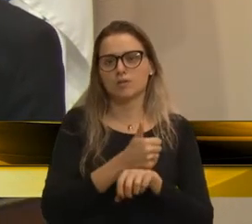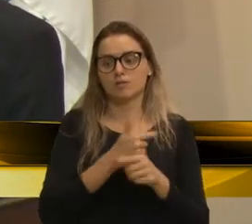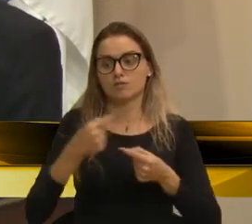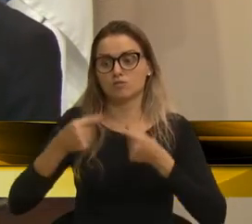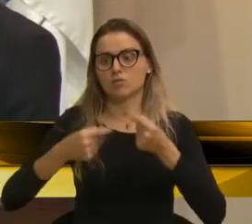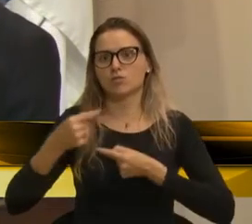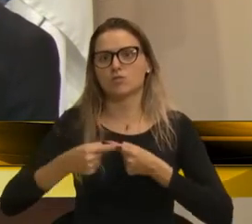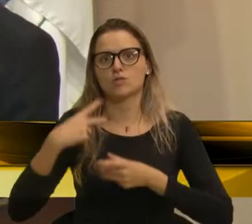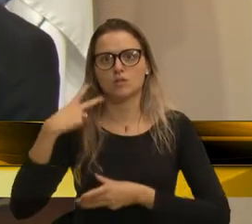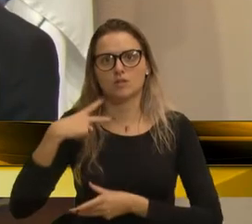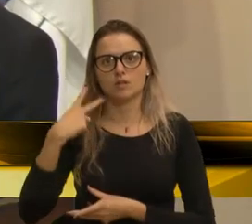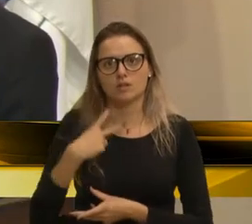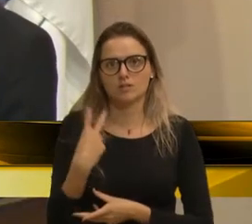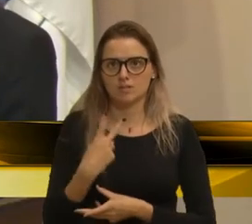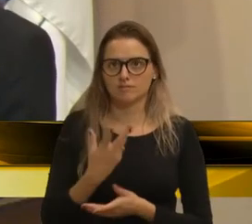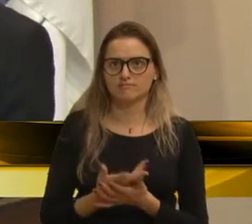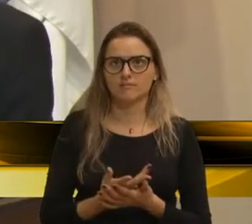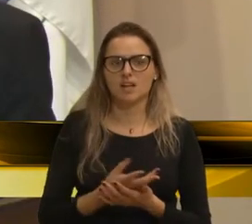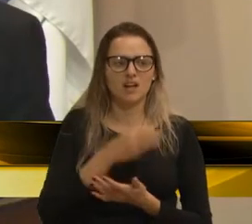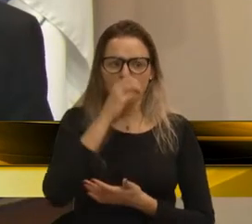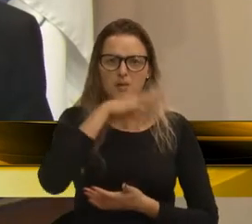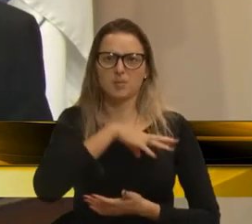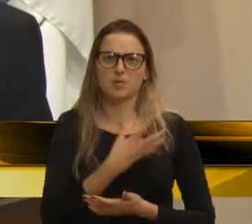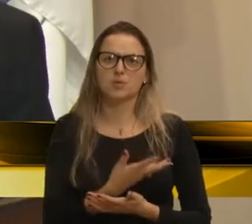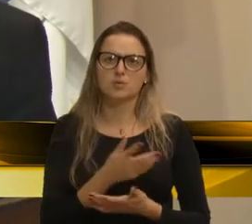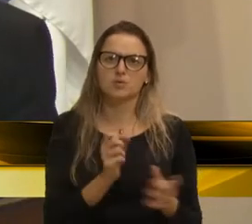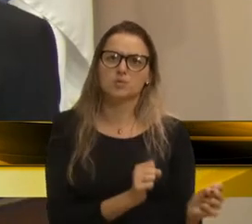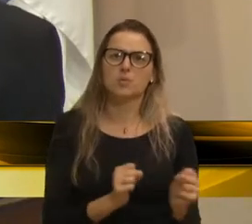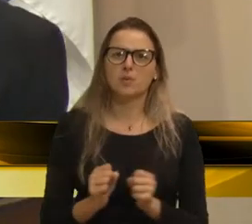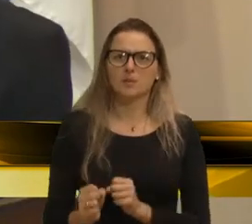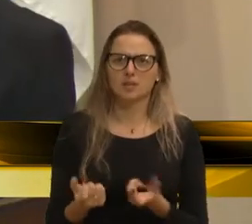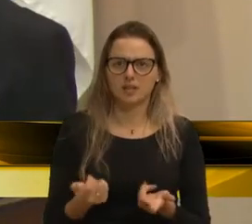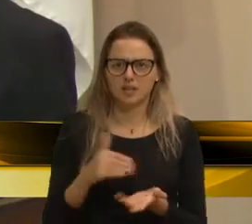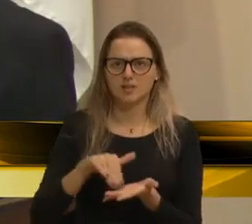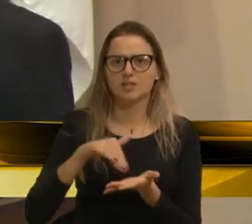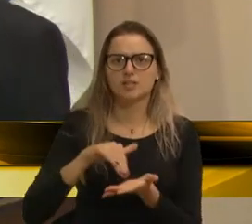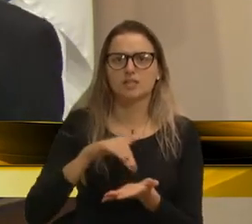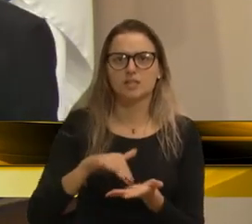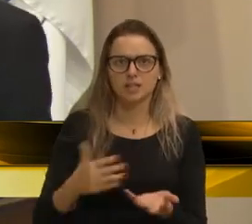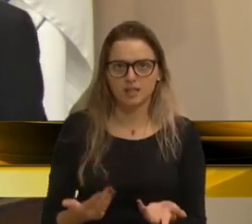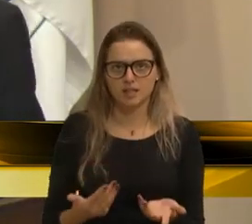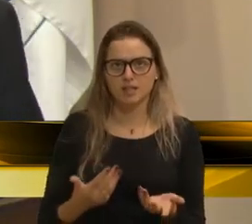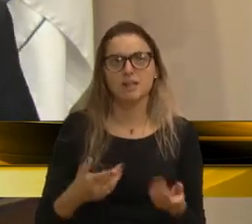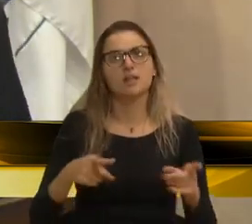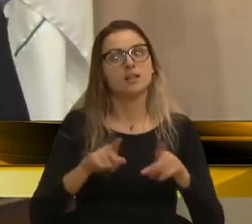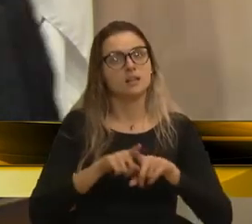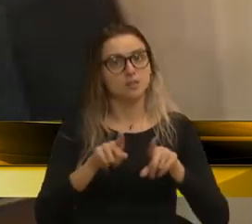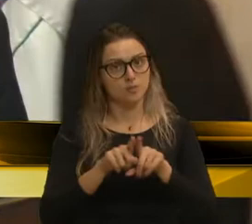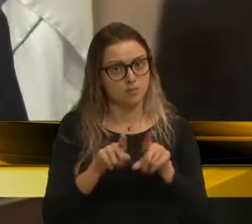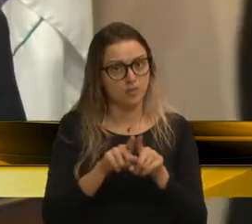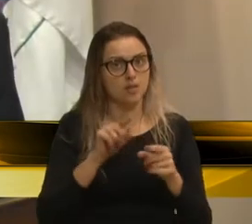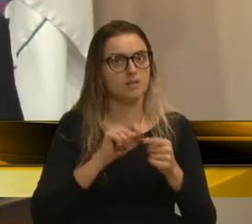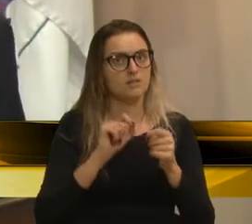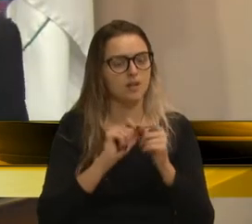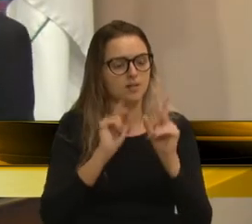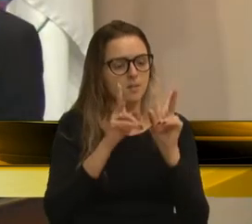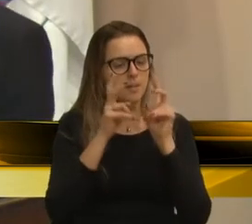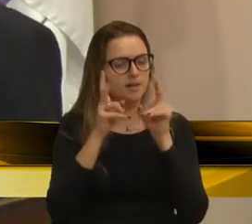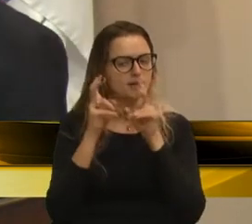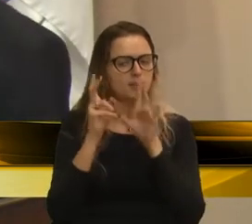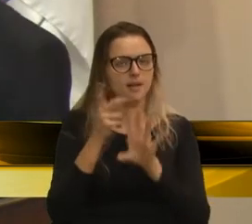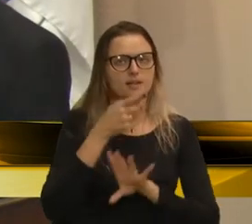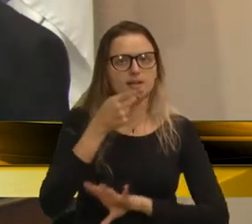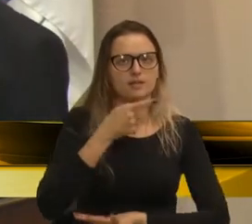Ela abusou do cargo, do poder que tinha como secretária. Ela deu a entender, em muitas das suas manifestações,